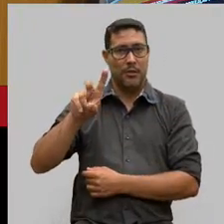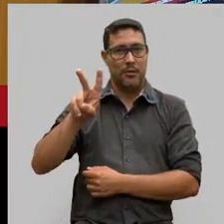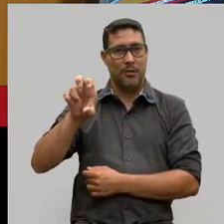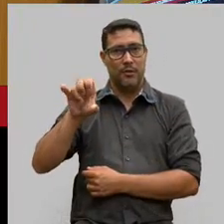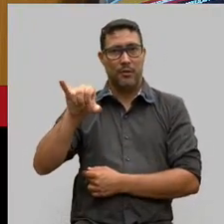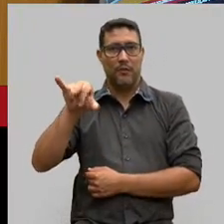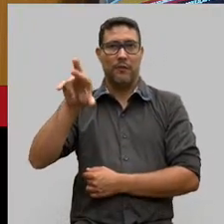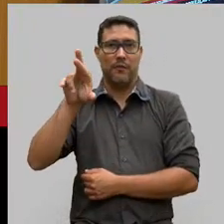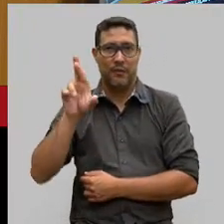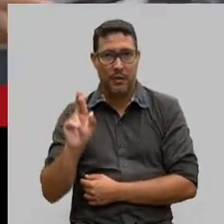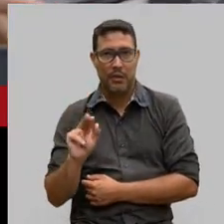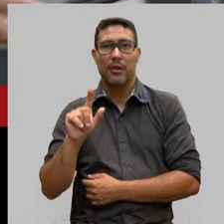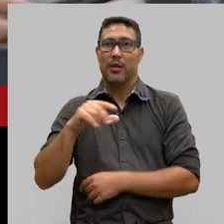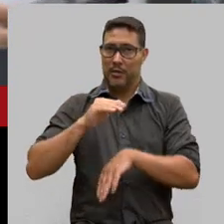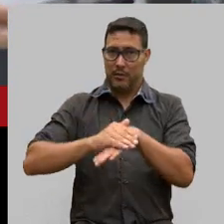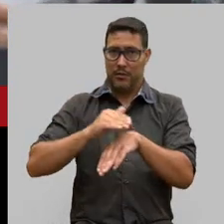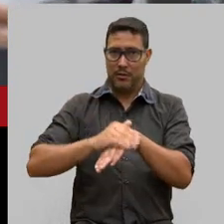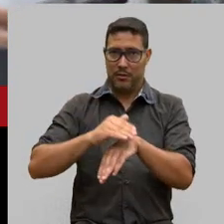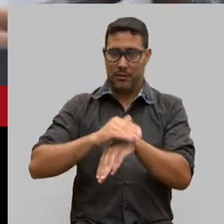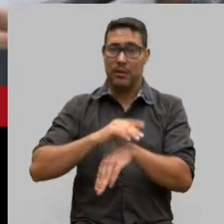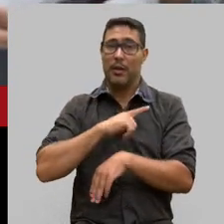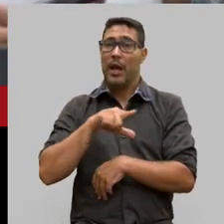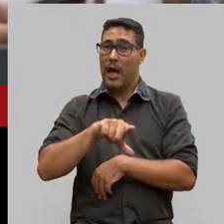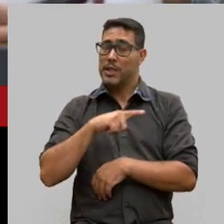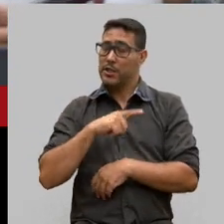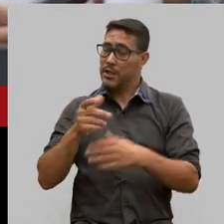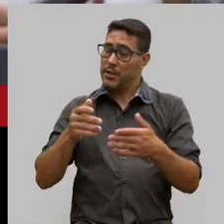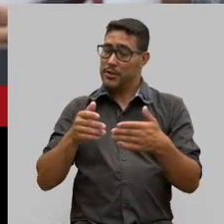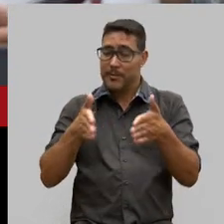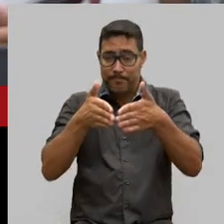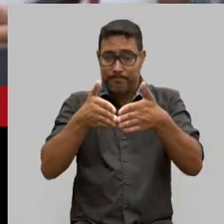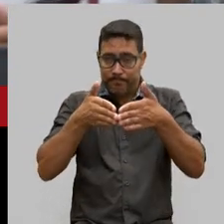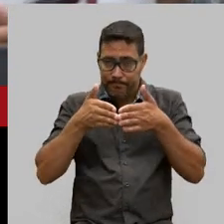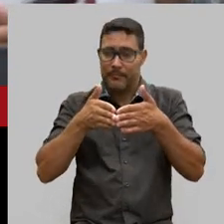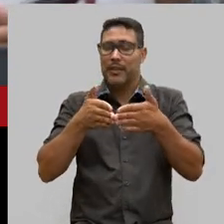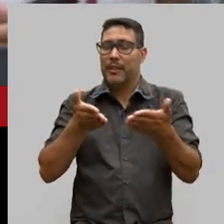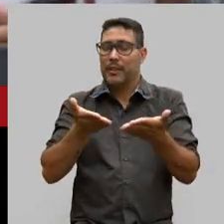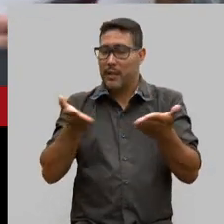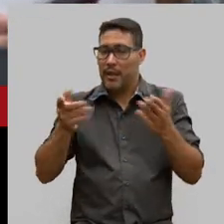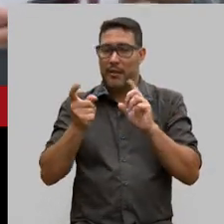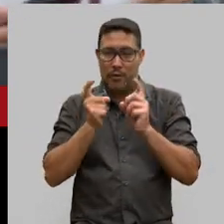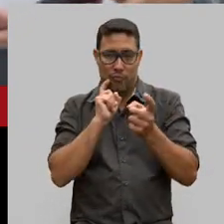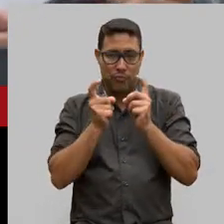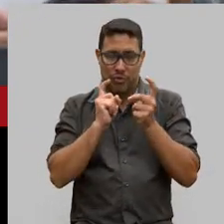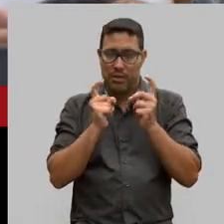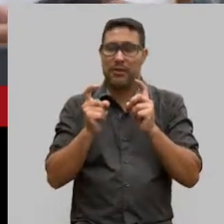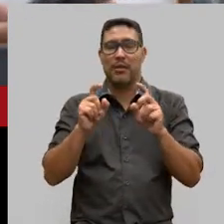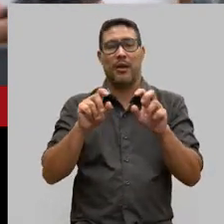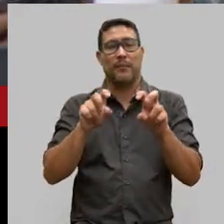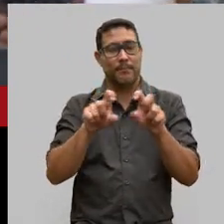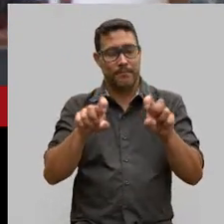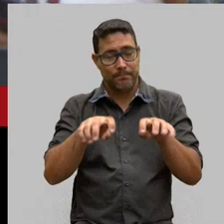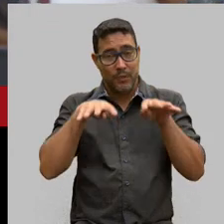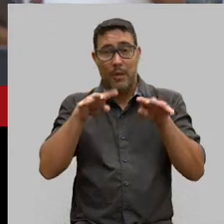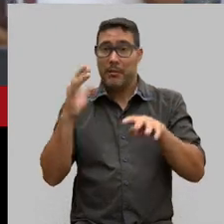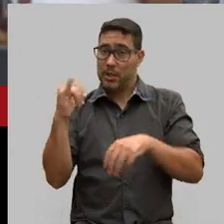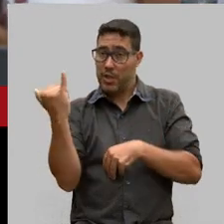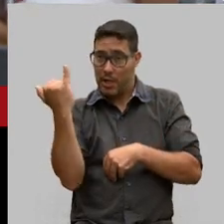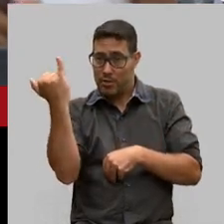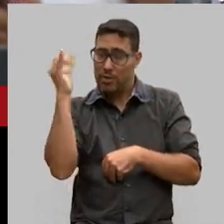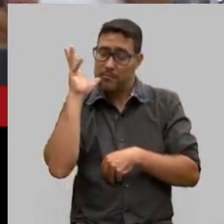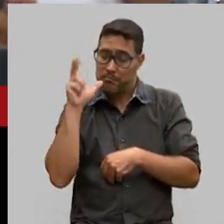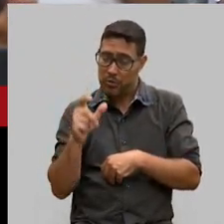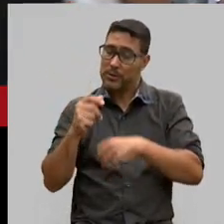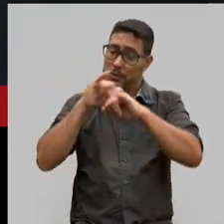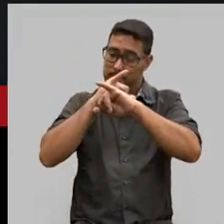abrimos uma exceção nessa audiência pública atrasando um pouco mas achamos importante relatar esse projeto tal